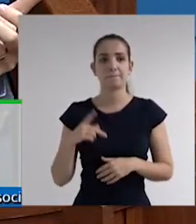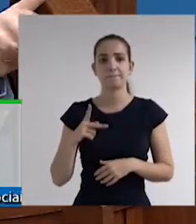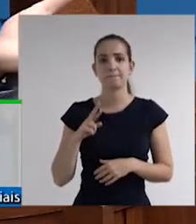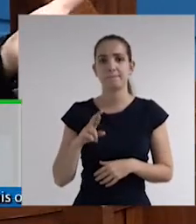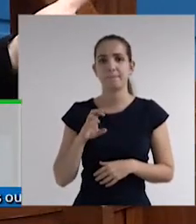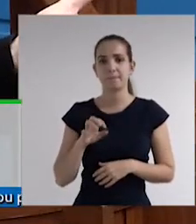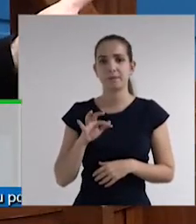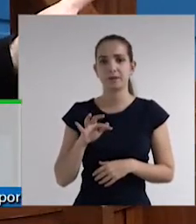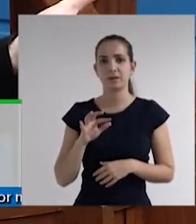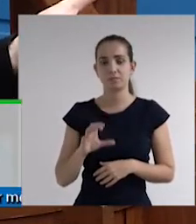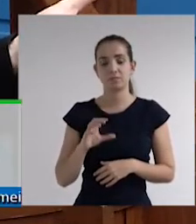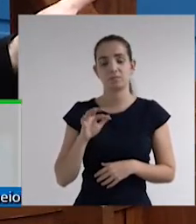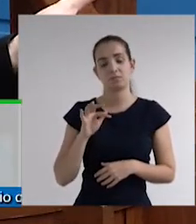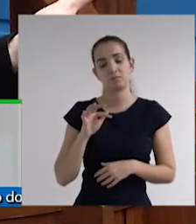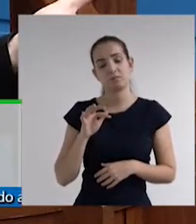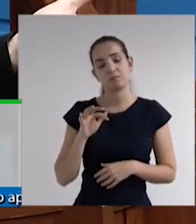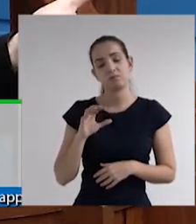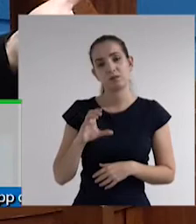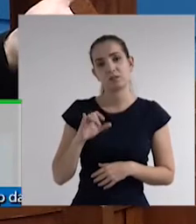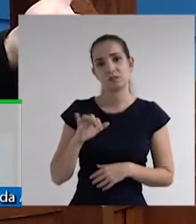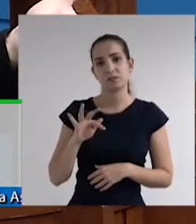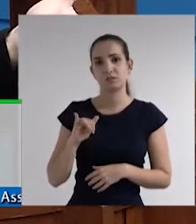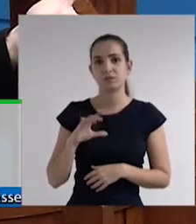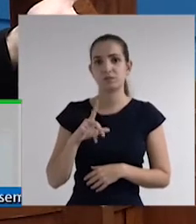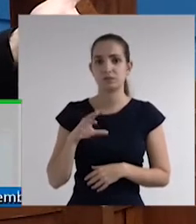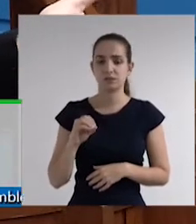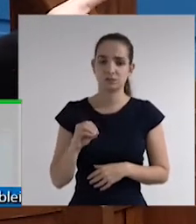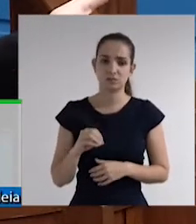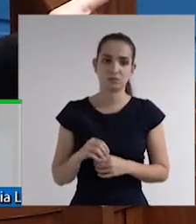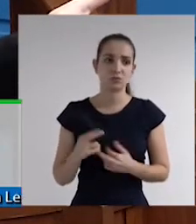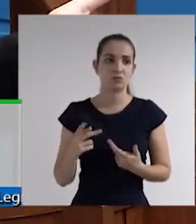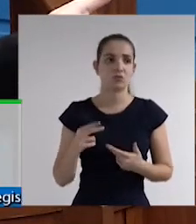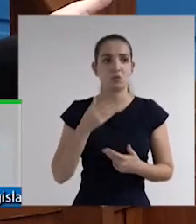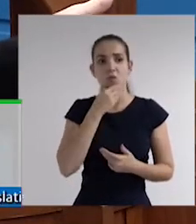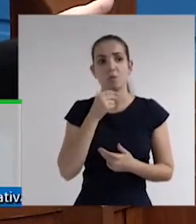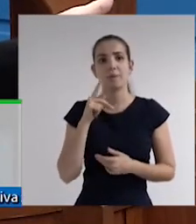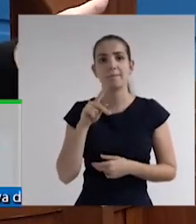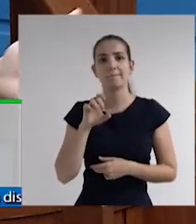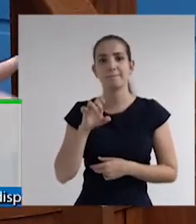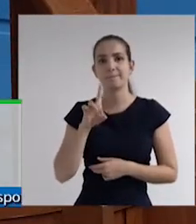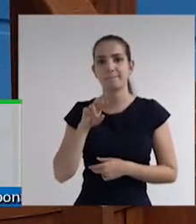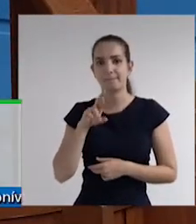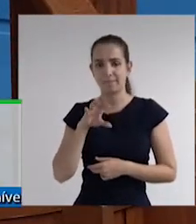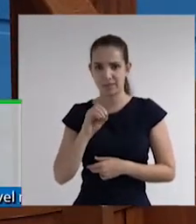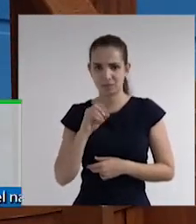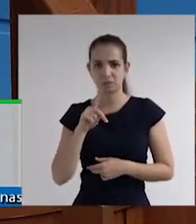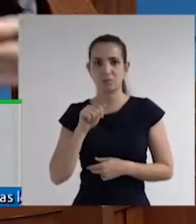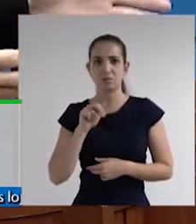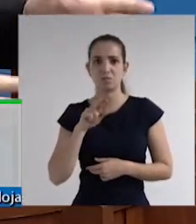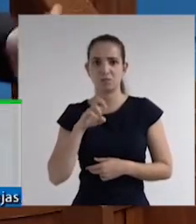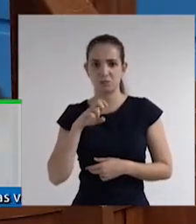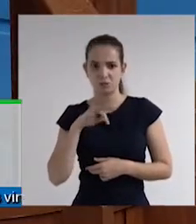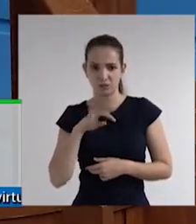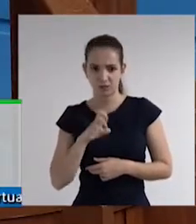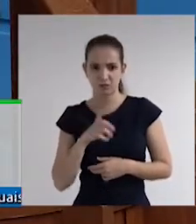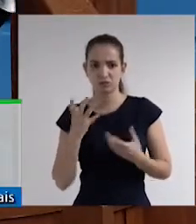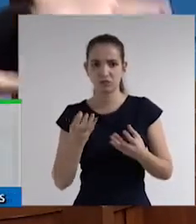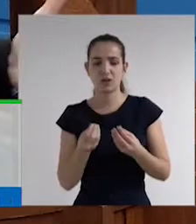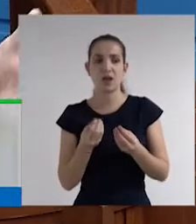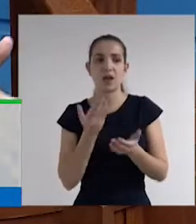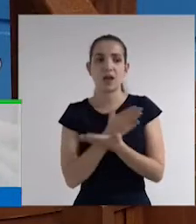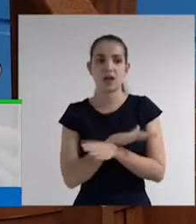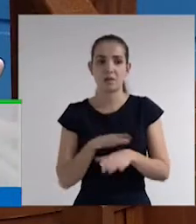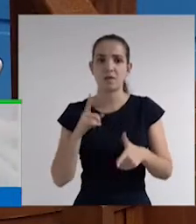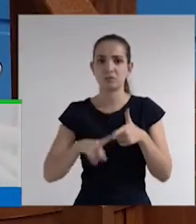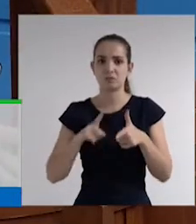isso? Ou eu não estou entendendo nada? O Pedro Parente quer acabar com todo o prejuízo da Petrobras, dos desmandos, das